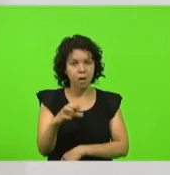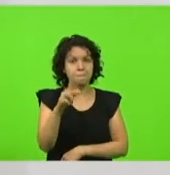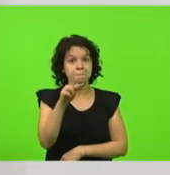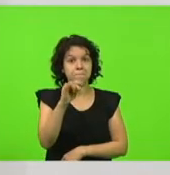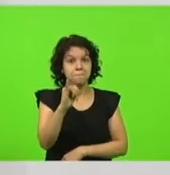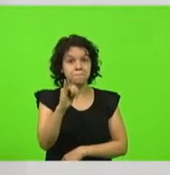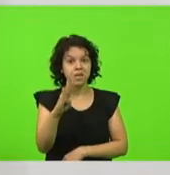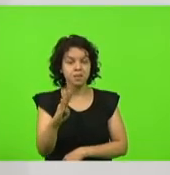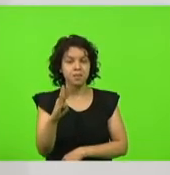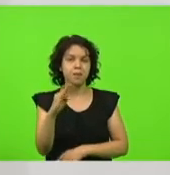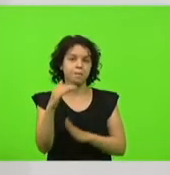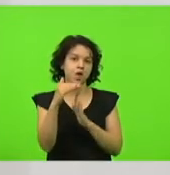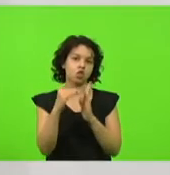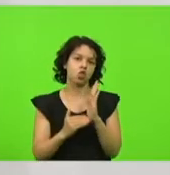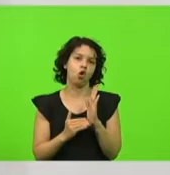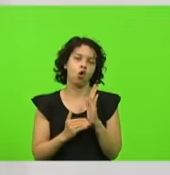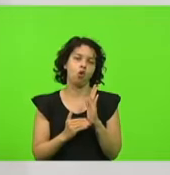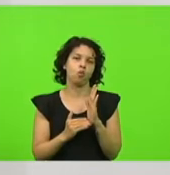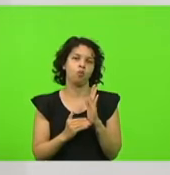quer dizer